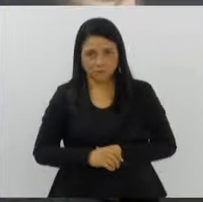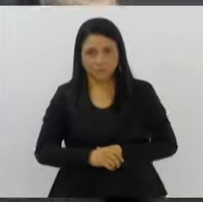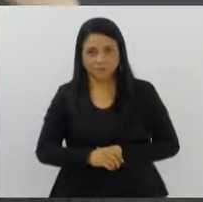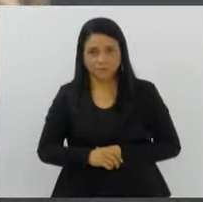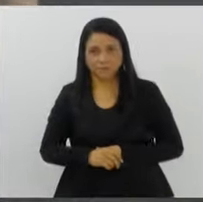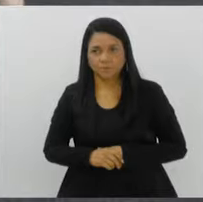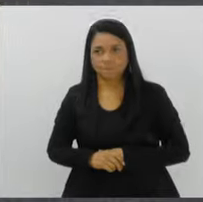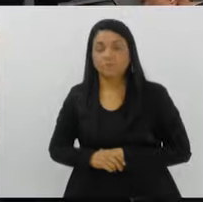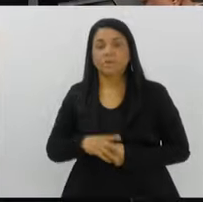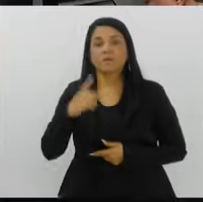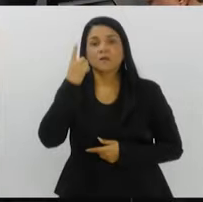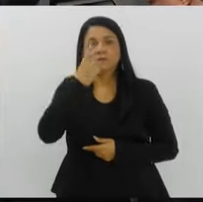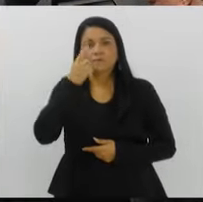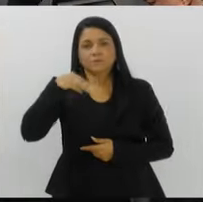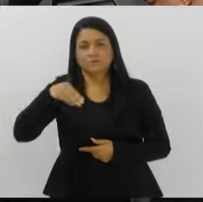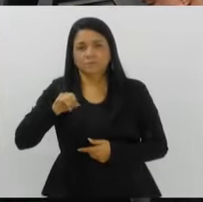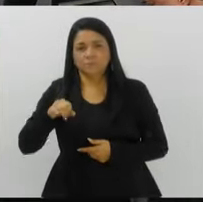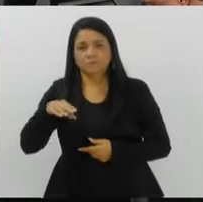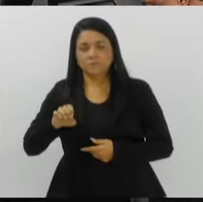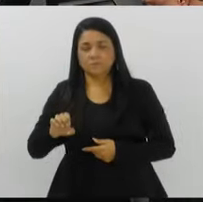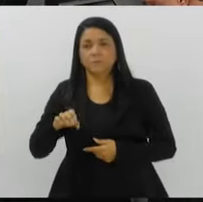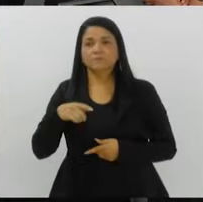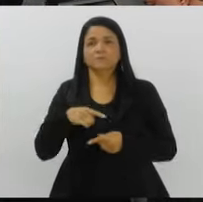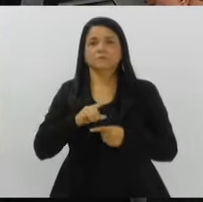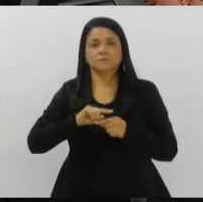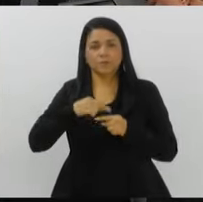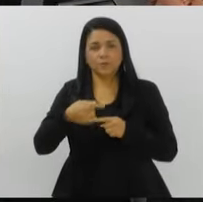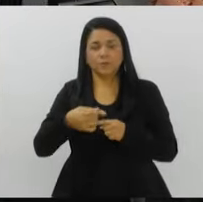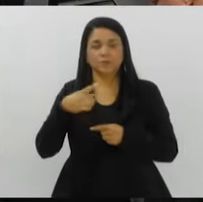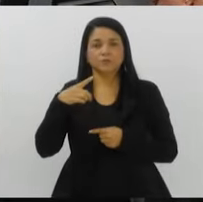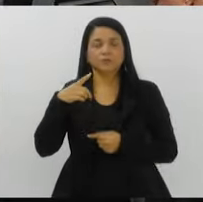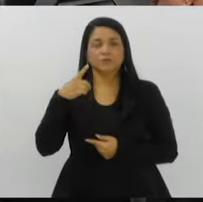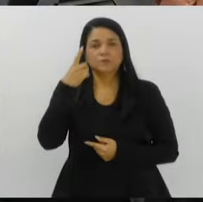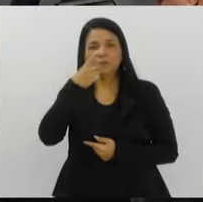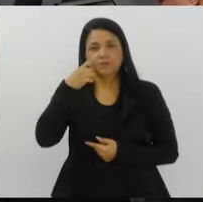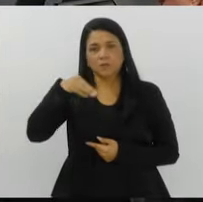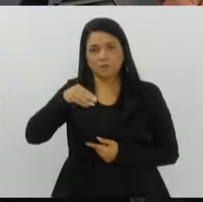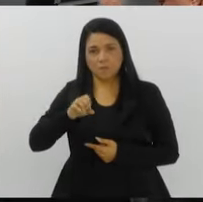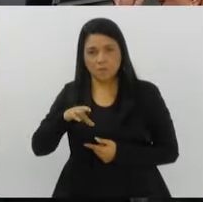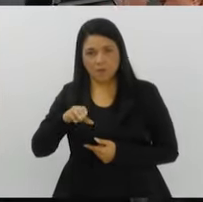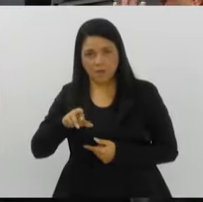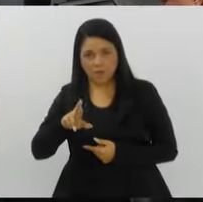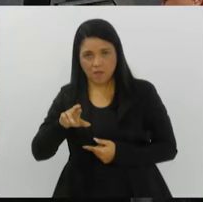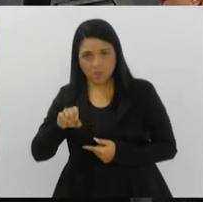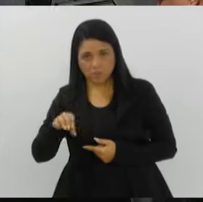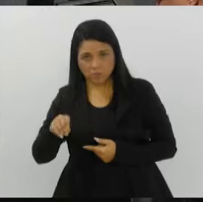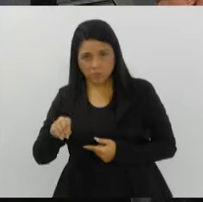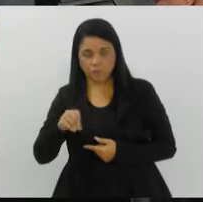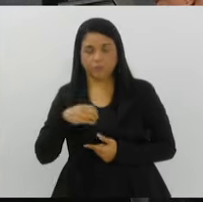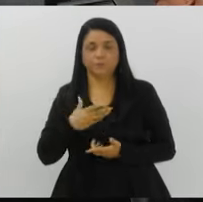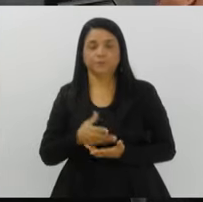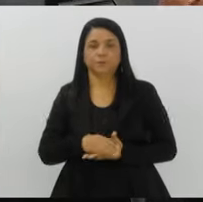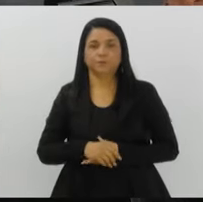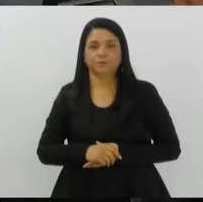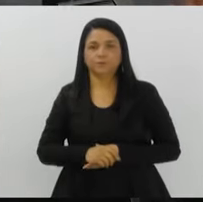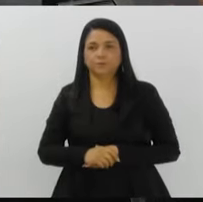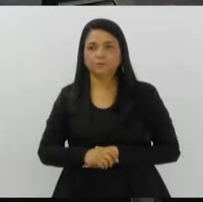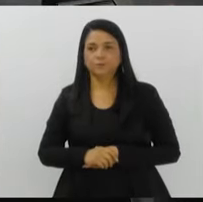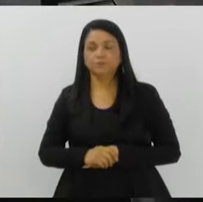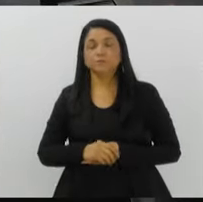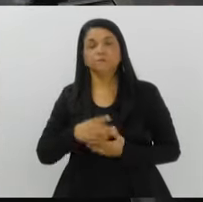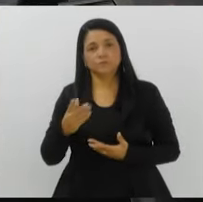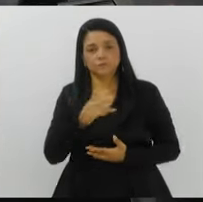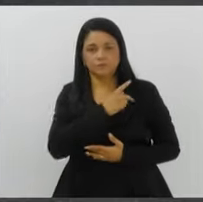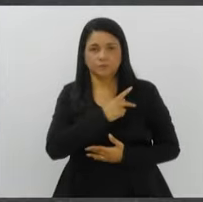Deputado Mink, logo em seguida, deputado Márcio Glauberto. Peço presidenta, que a gente não começou ainda a pauta. Presidenta Tia